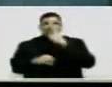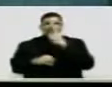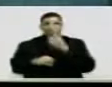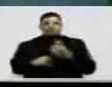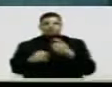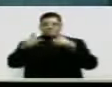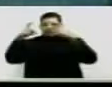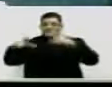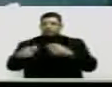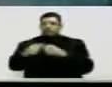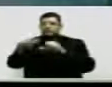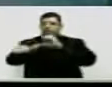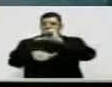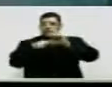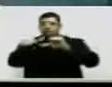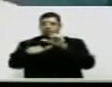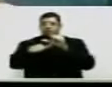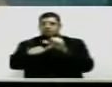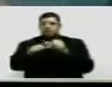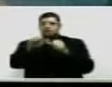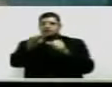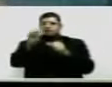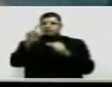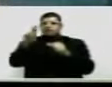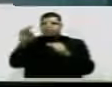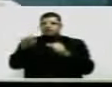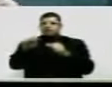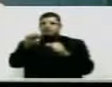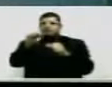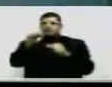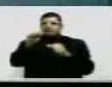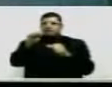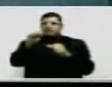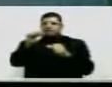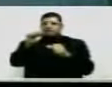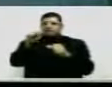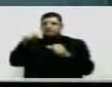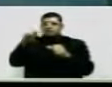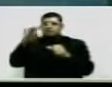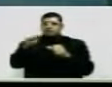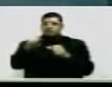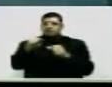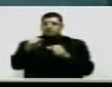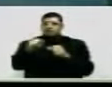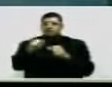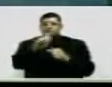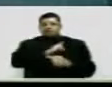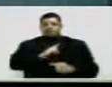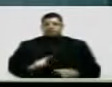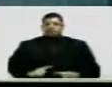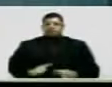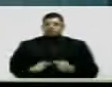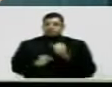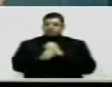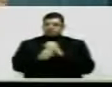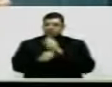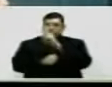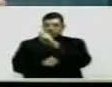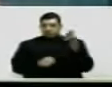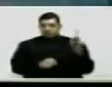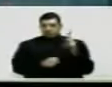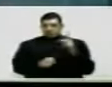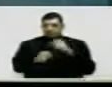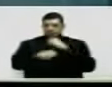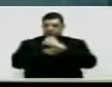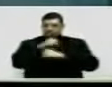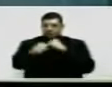lixão foi transformado num aterro sanitário por uma ação de governo durante a prefeitura